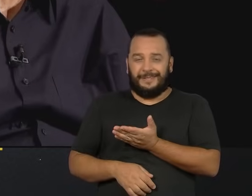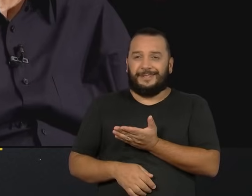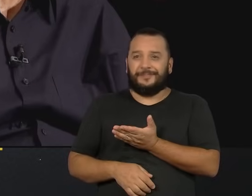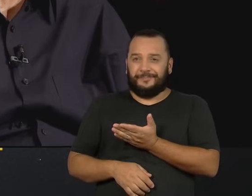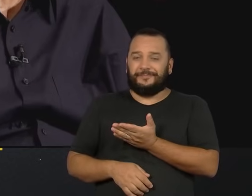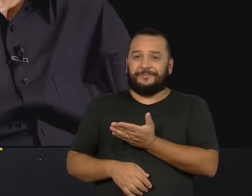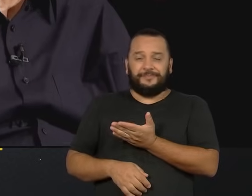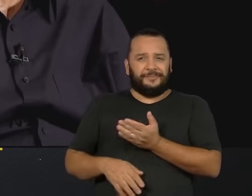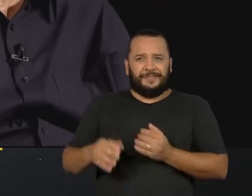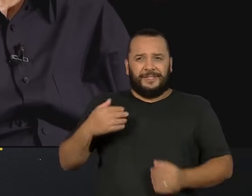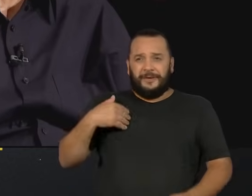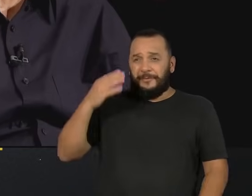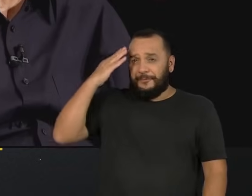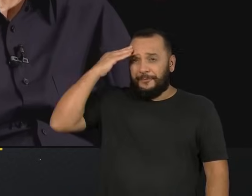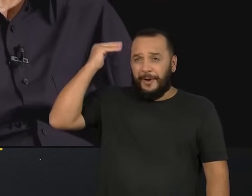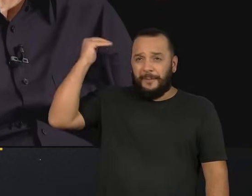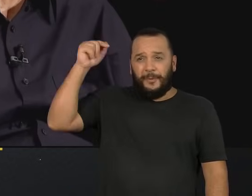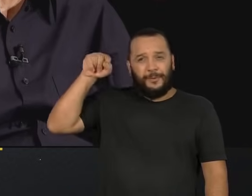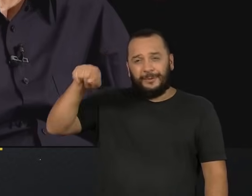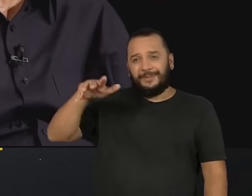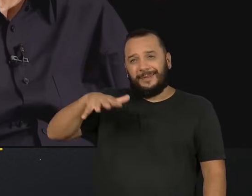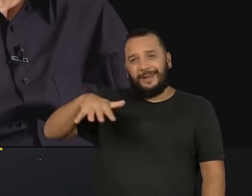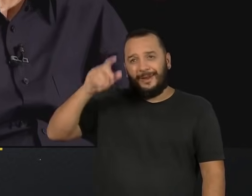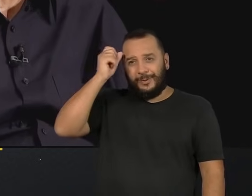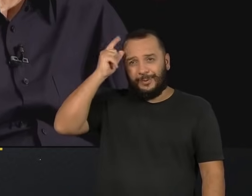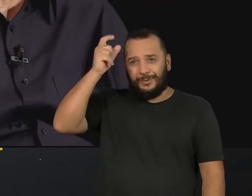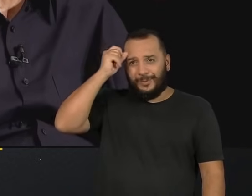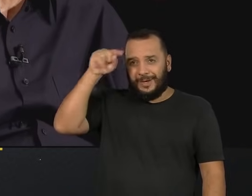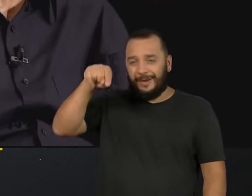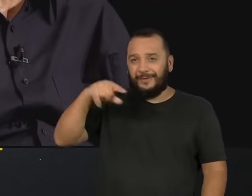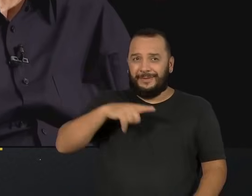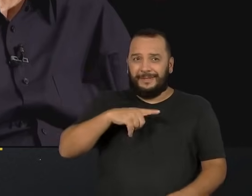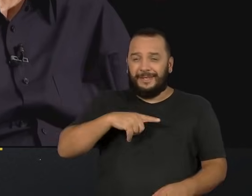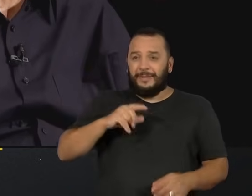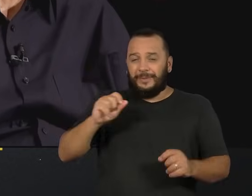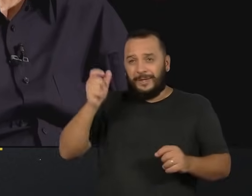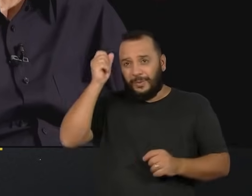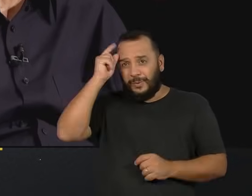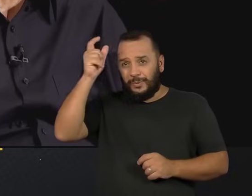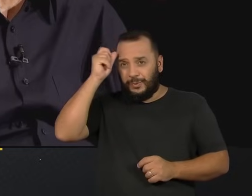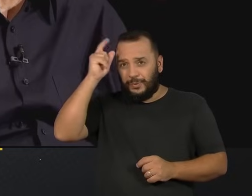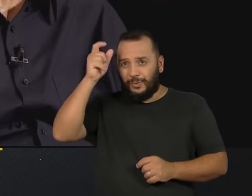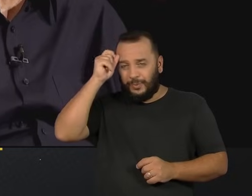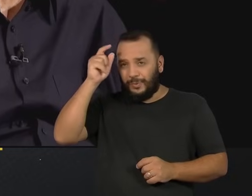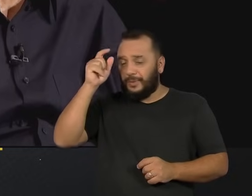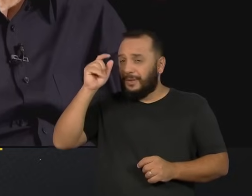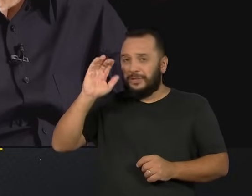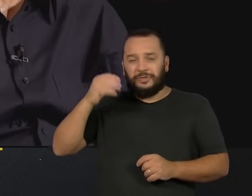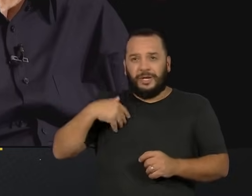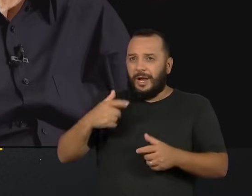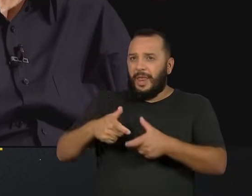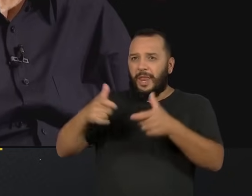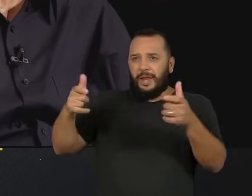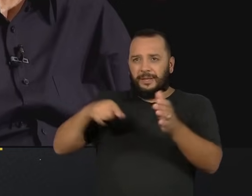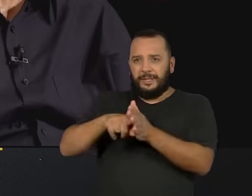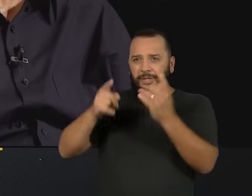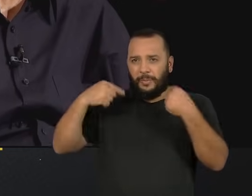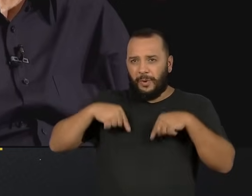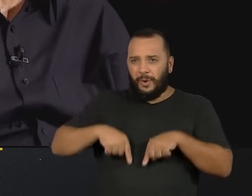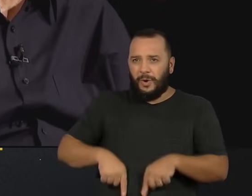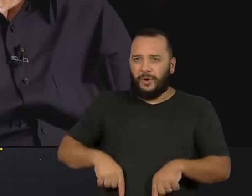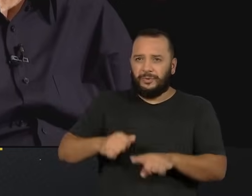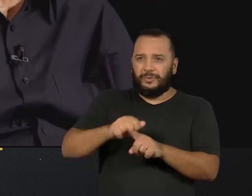vista cultural, o maior intérprete dessa relação entre cultura no sentido mais amplo, antropológico,